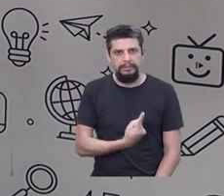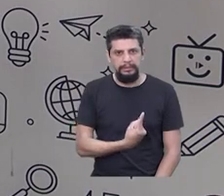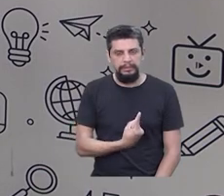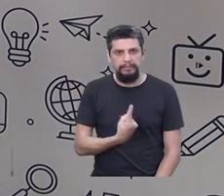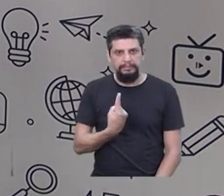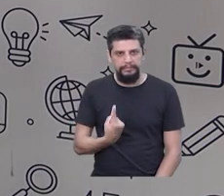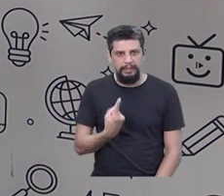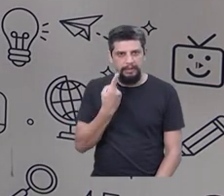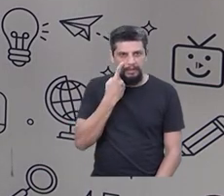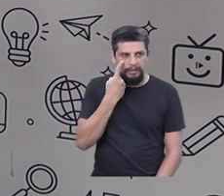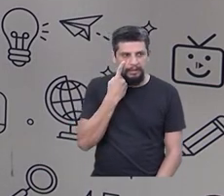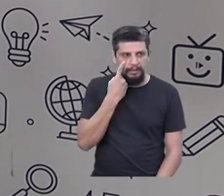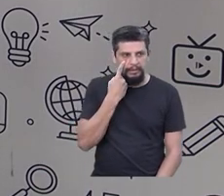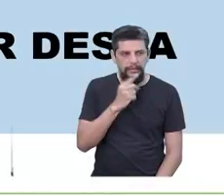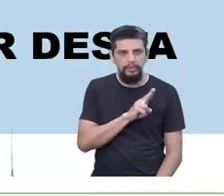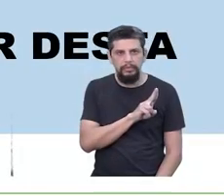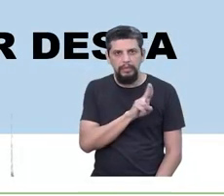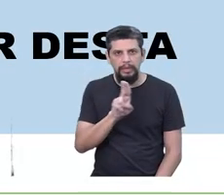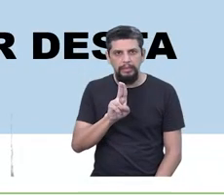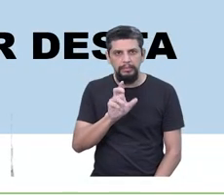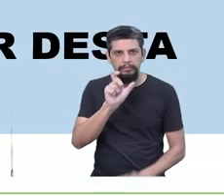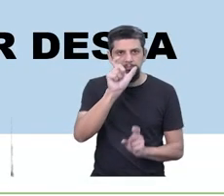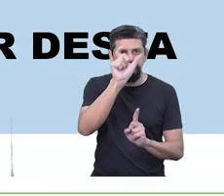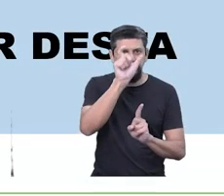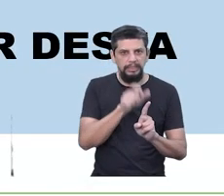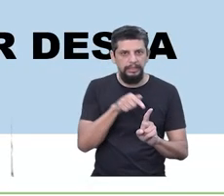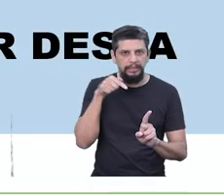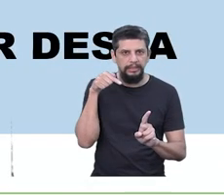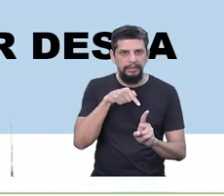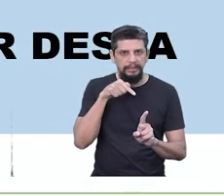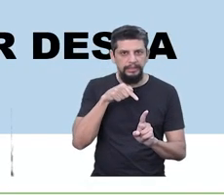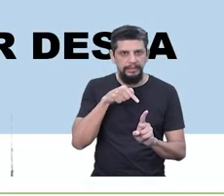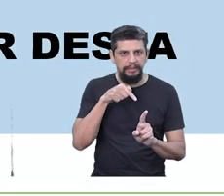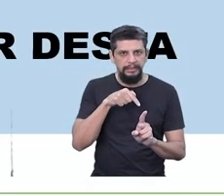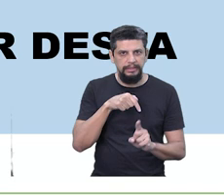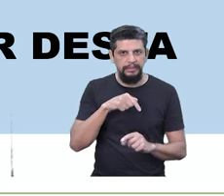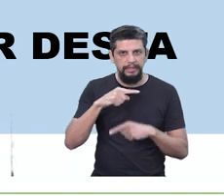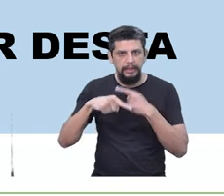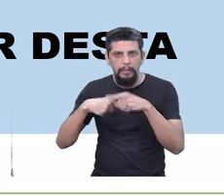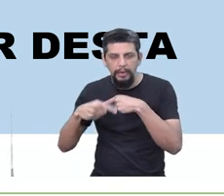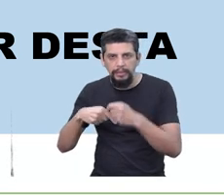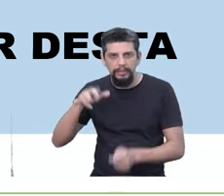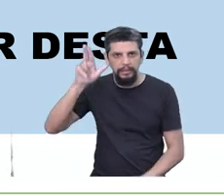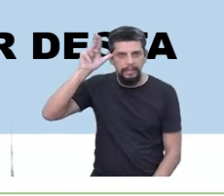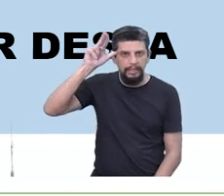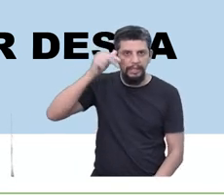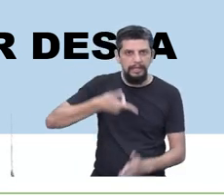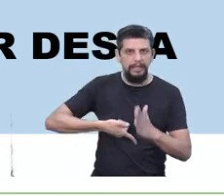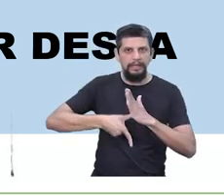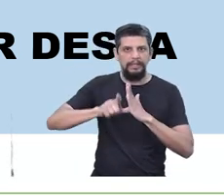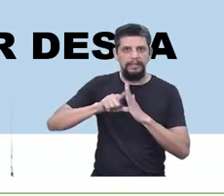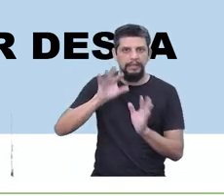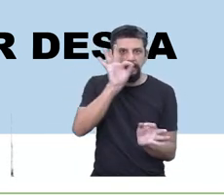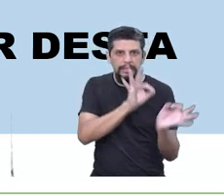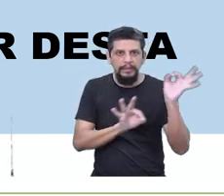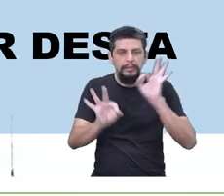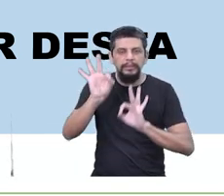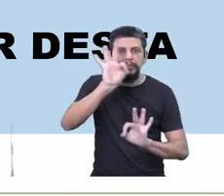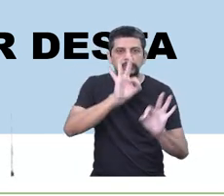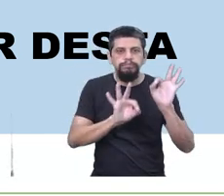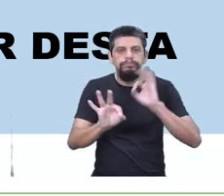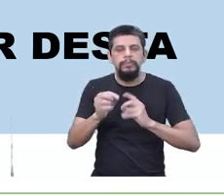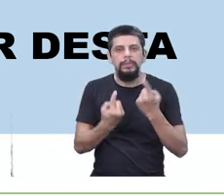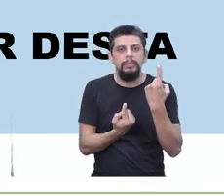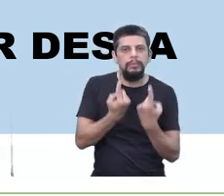desafio. Olhem lá, nome do personagem que vem após o cavalo e antes das